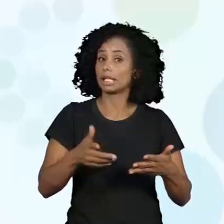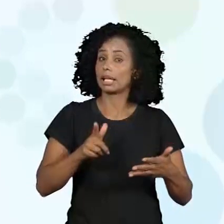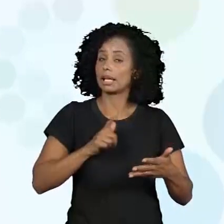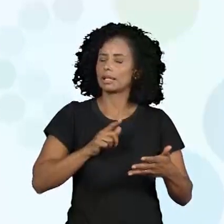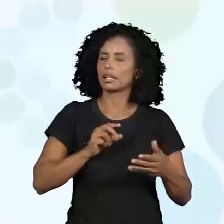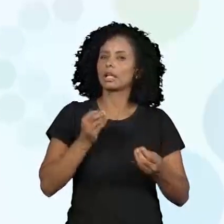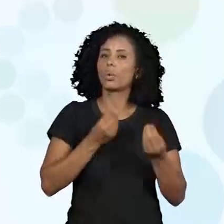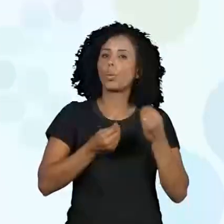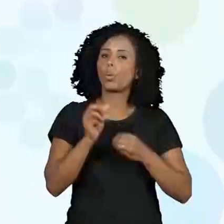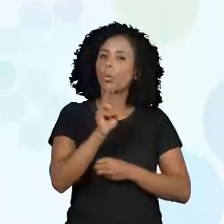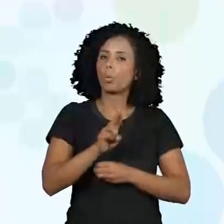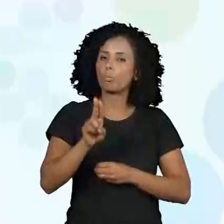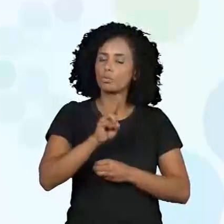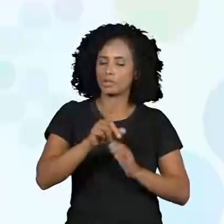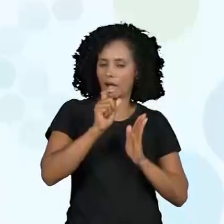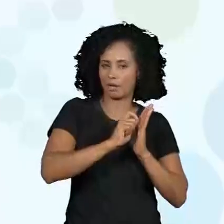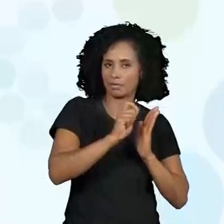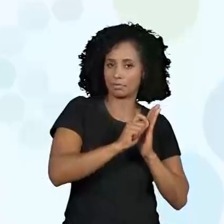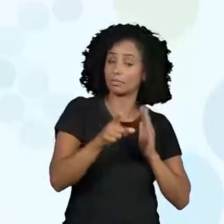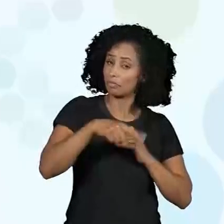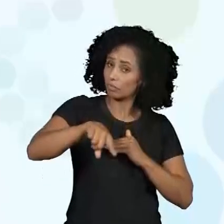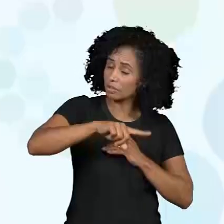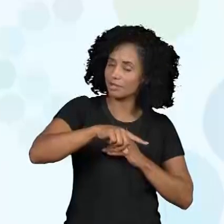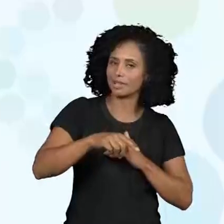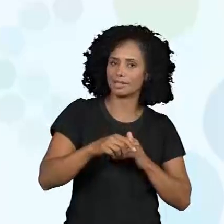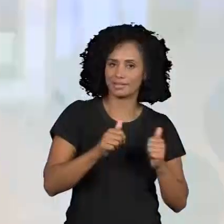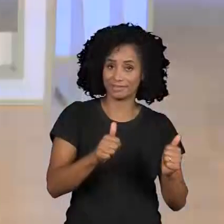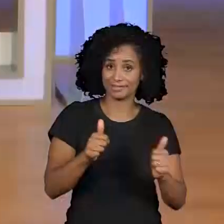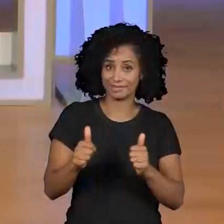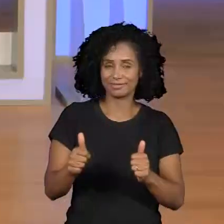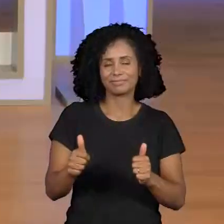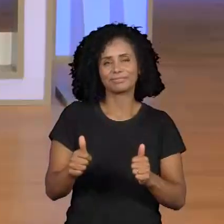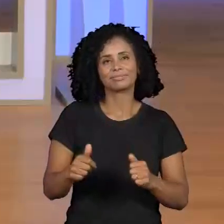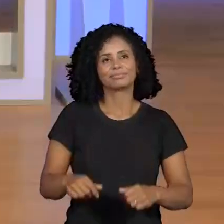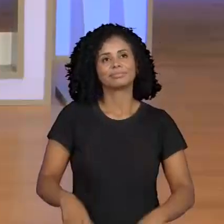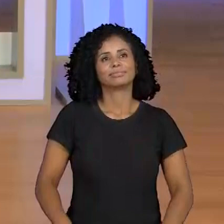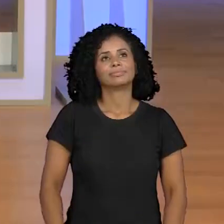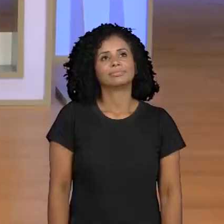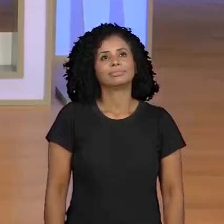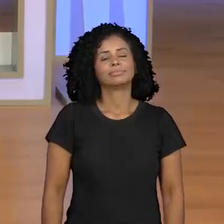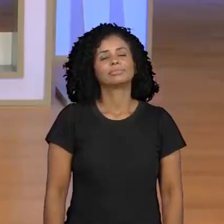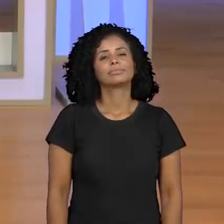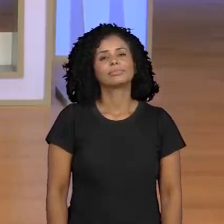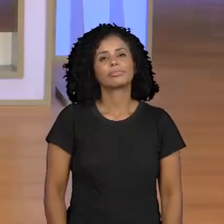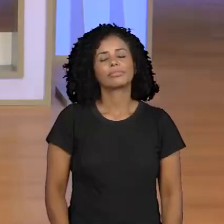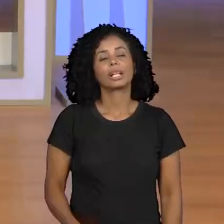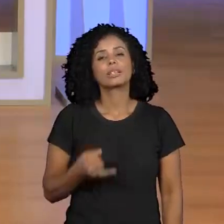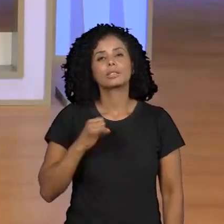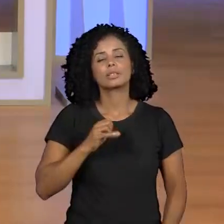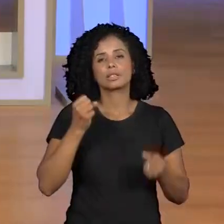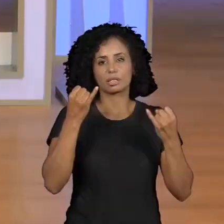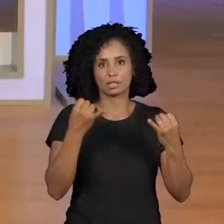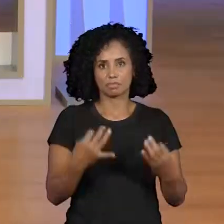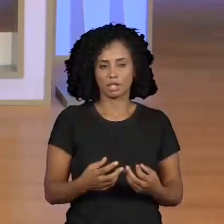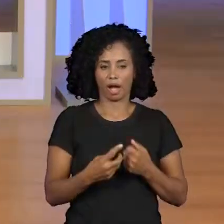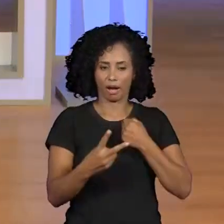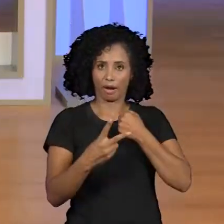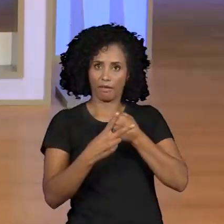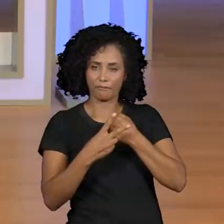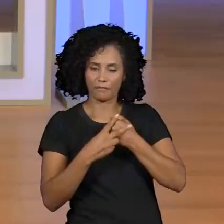aplicação é com vocês e aí Olha só quando nós falamos disso